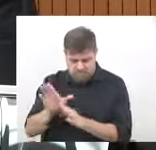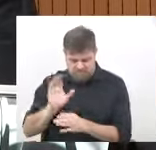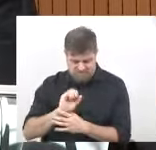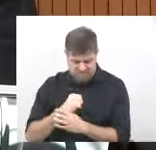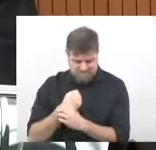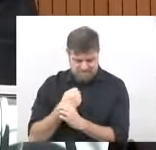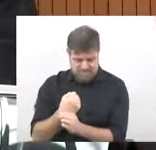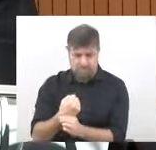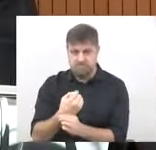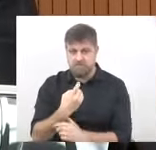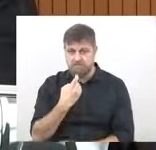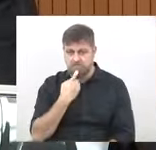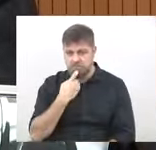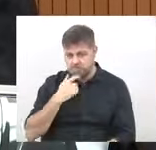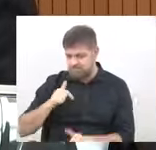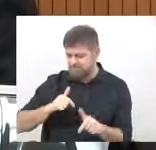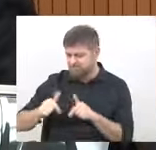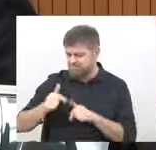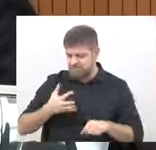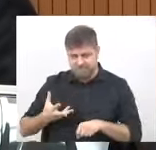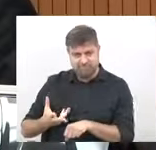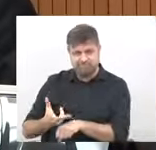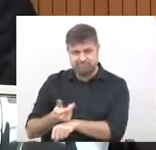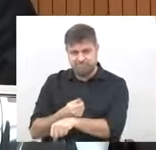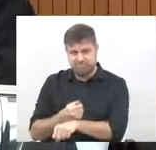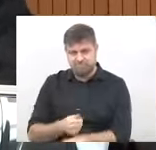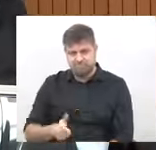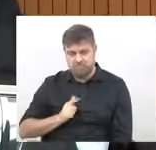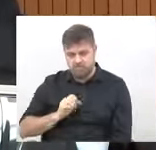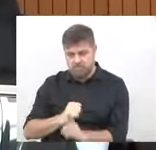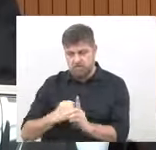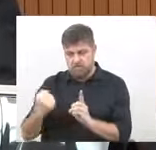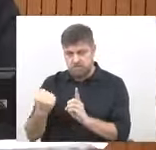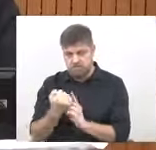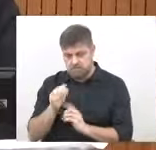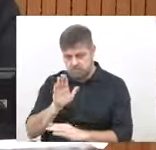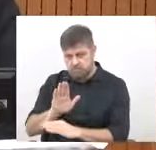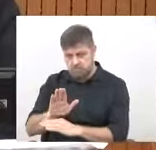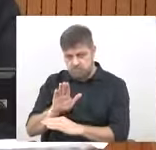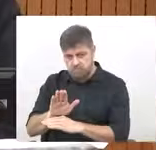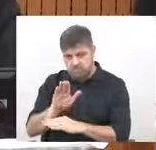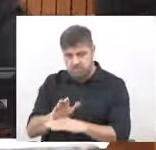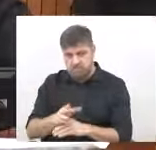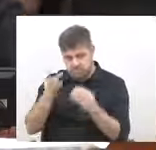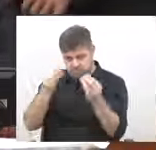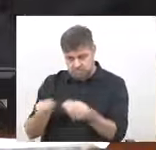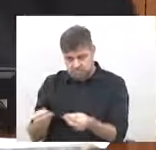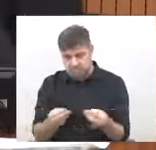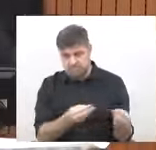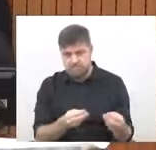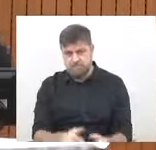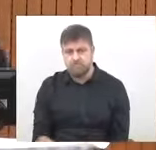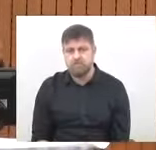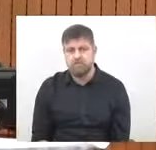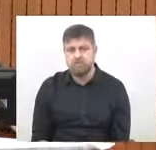de Campinas pelo excelente trabalho realizado em prol de toda a sociedade campineira. Encaminhe-se.